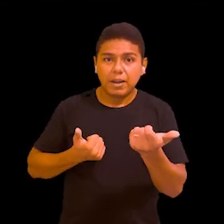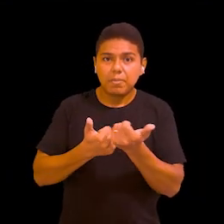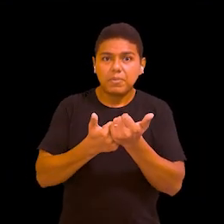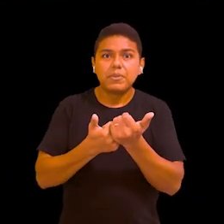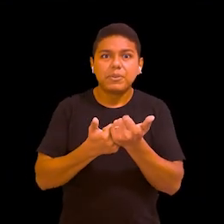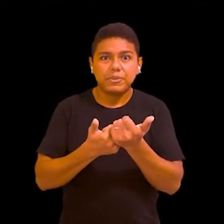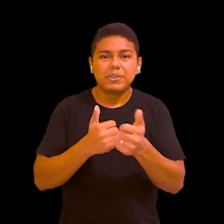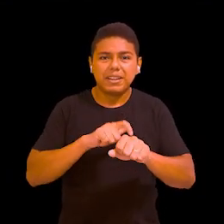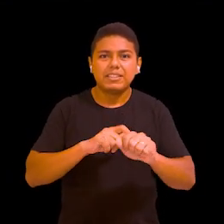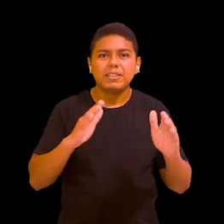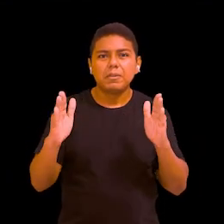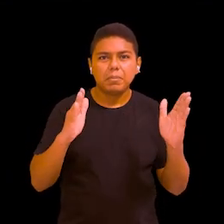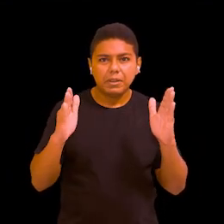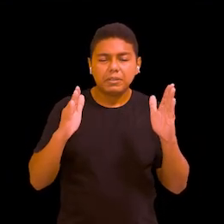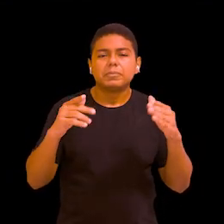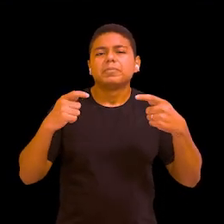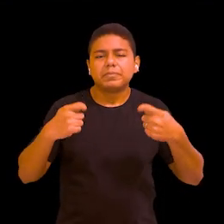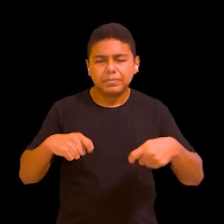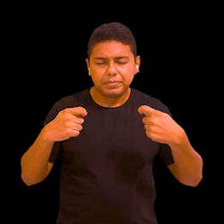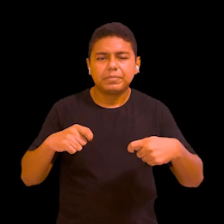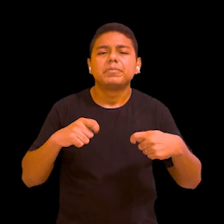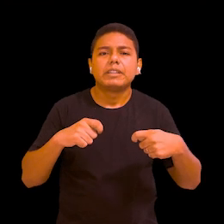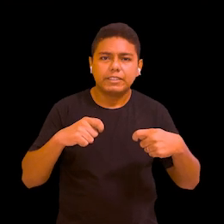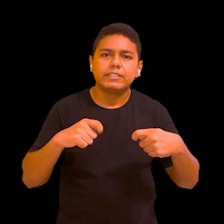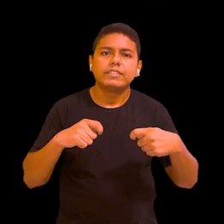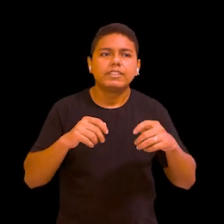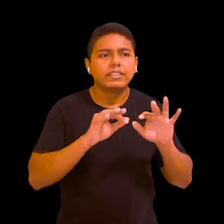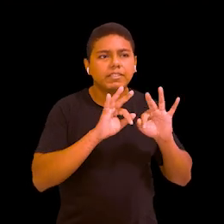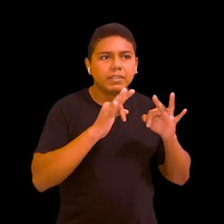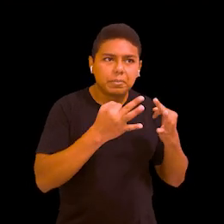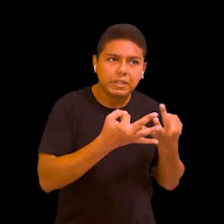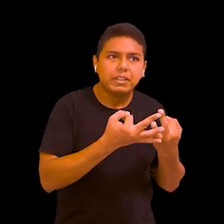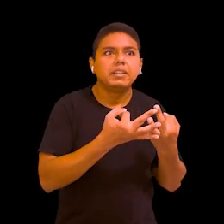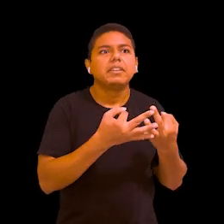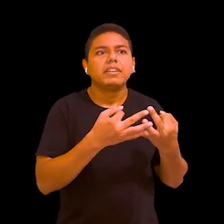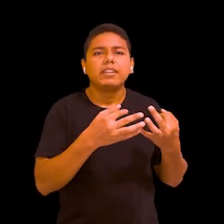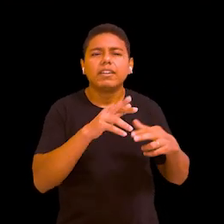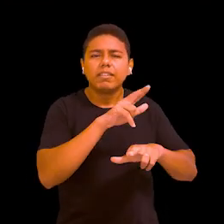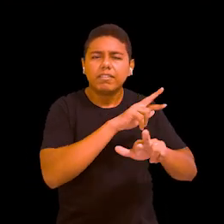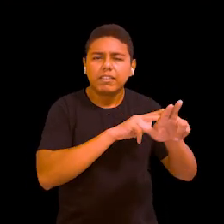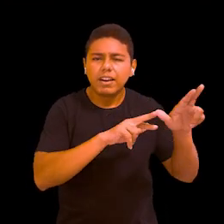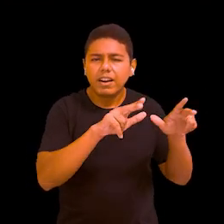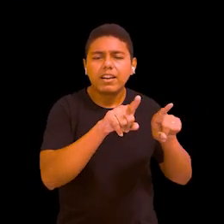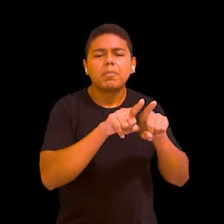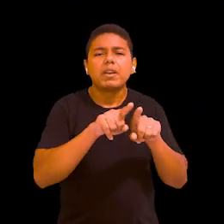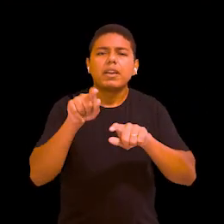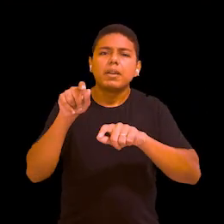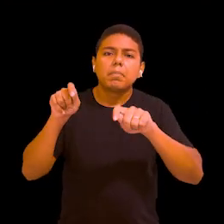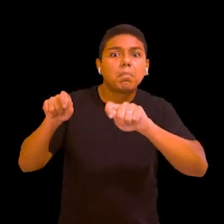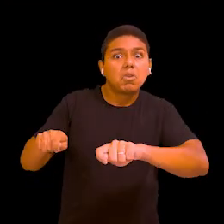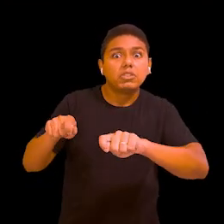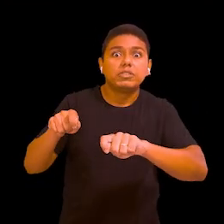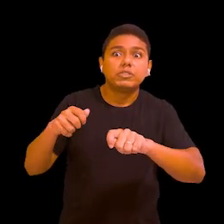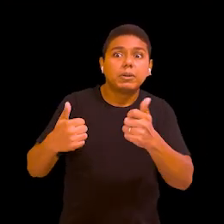assistência puerperal sobre esses diversos arranjos familiares e sobre as possibilidades de